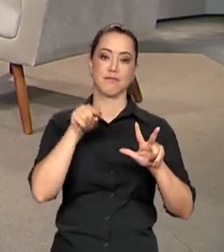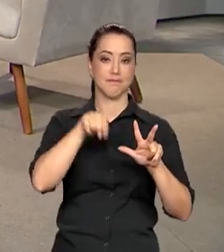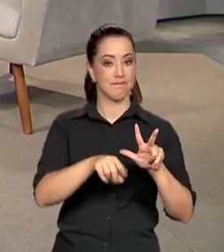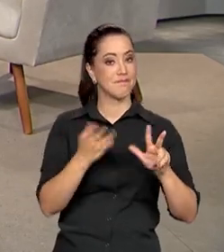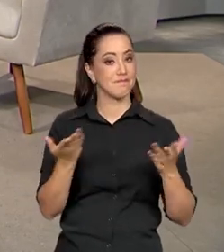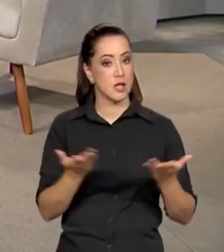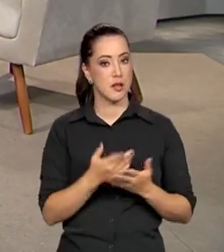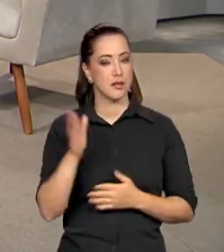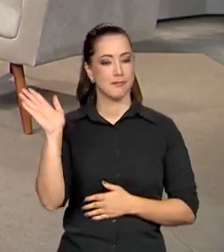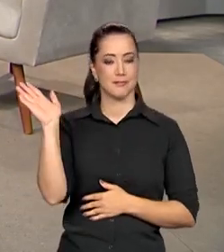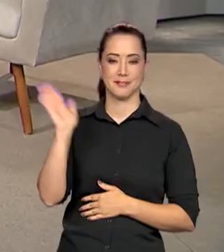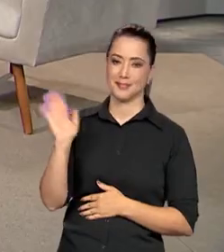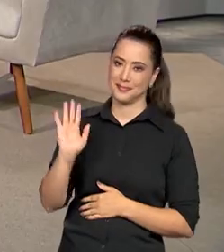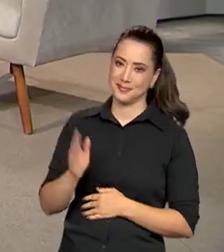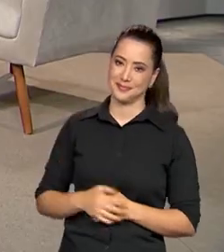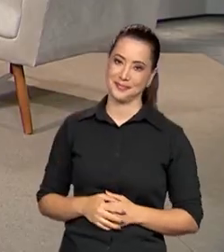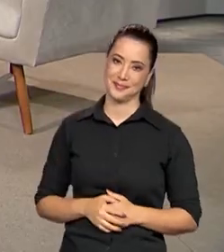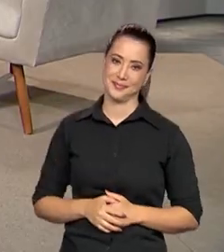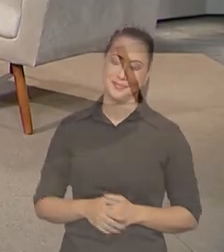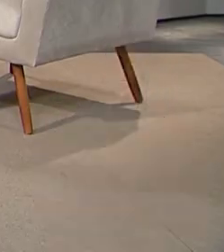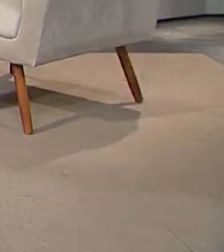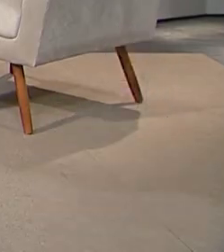Brasil. Até o próximo programa.